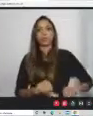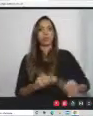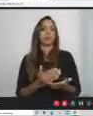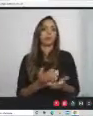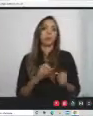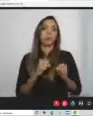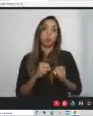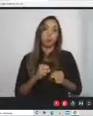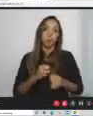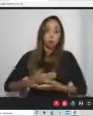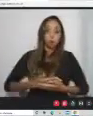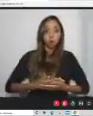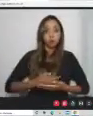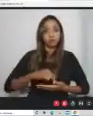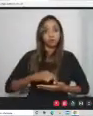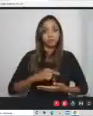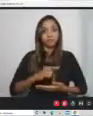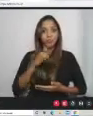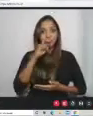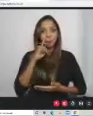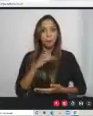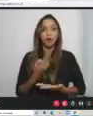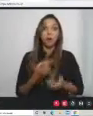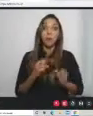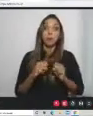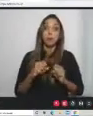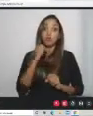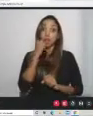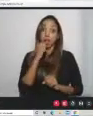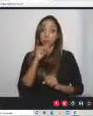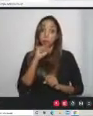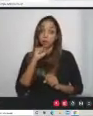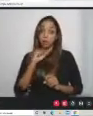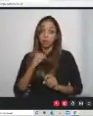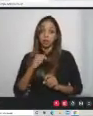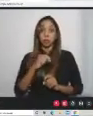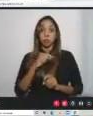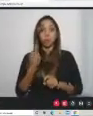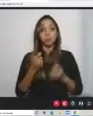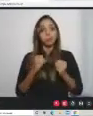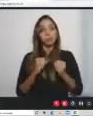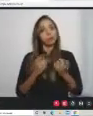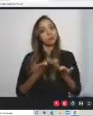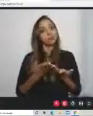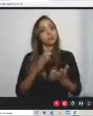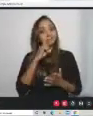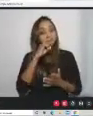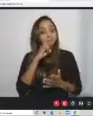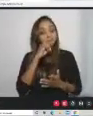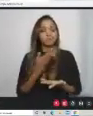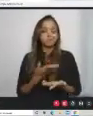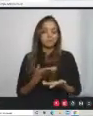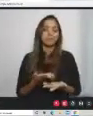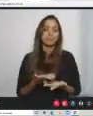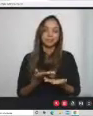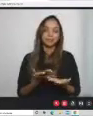criança, pode gerar o risco para a mãe, né? Então é muito importante e de muita sensibilidade, vereador. Parabéns pela sensibilidade de Vossa